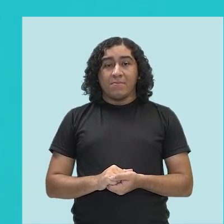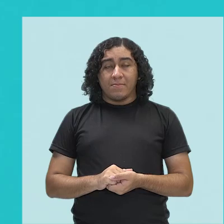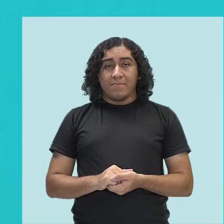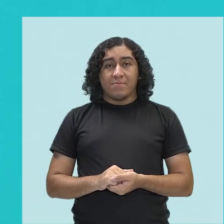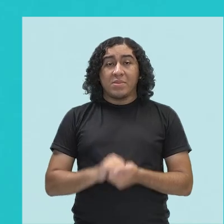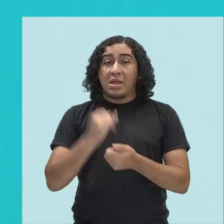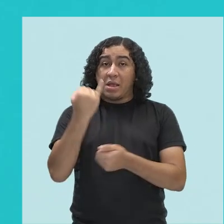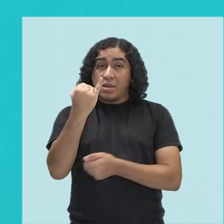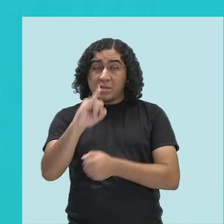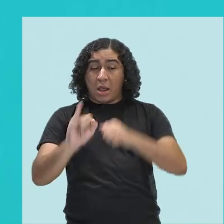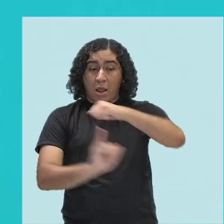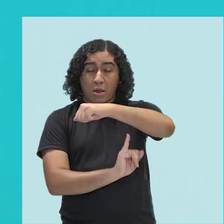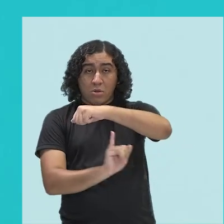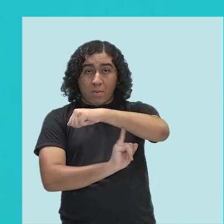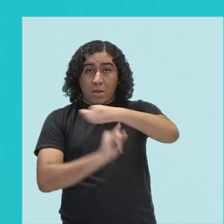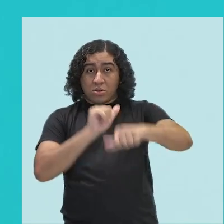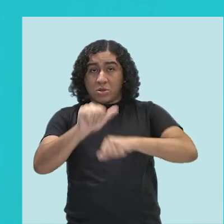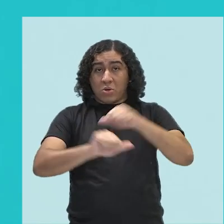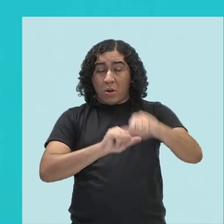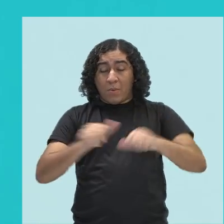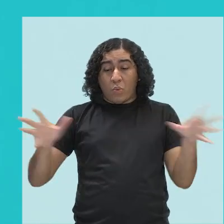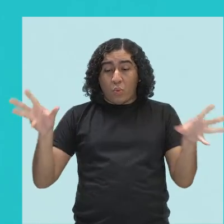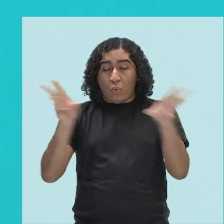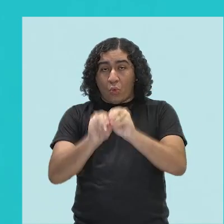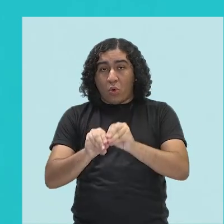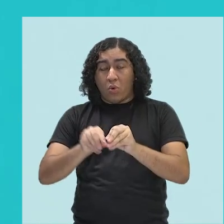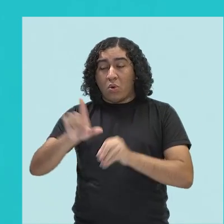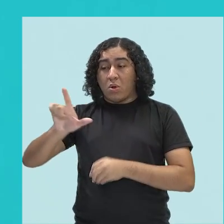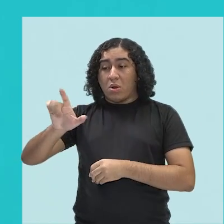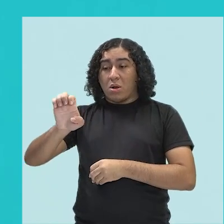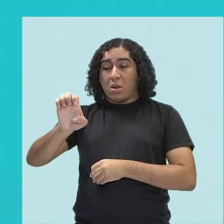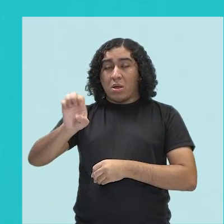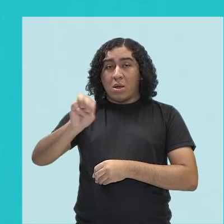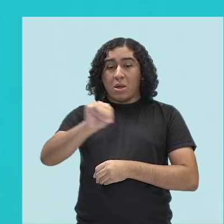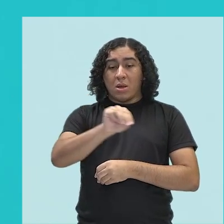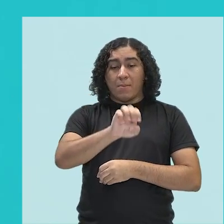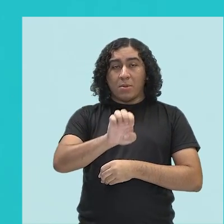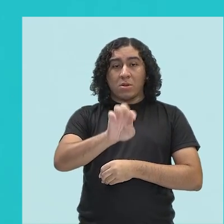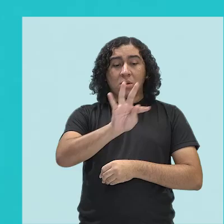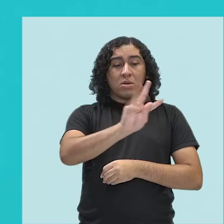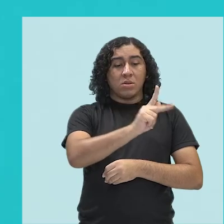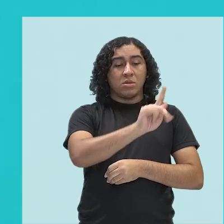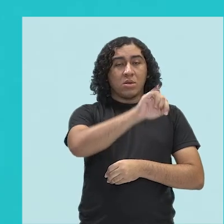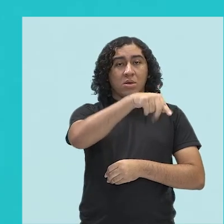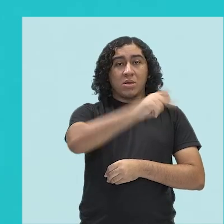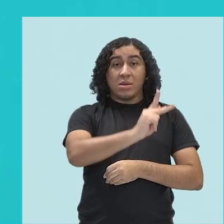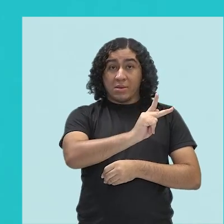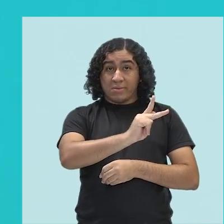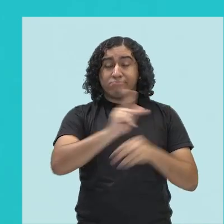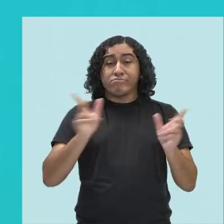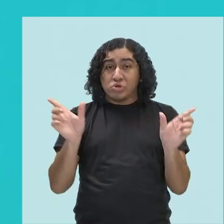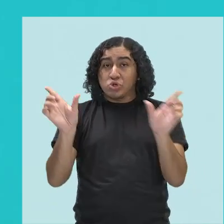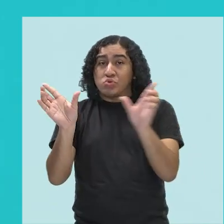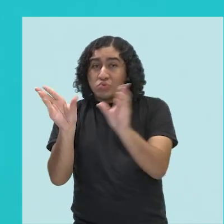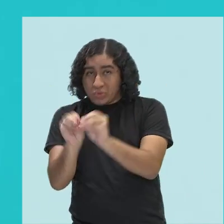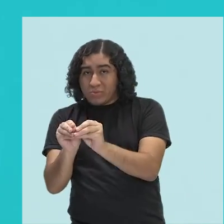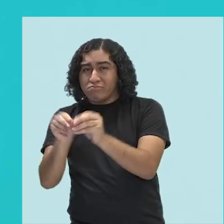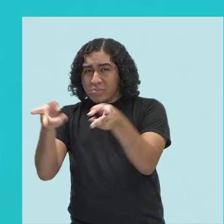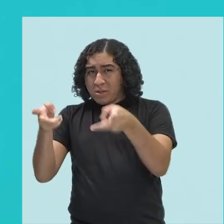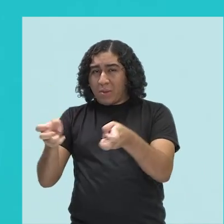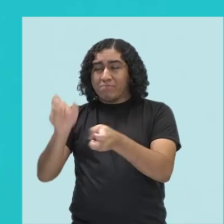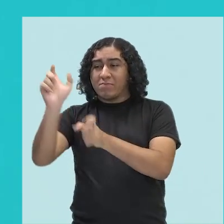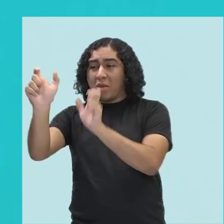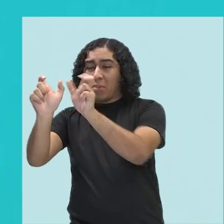E aí, no modo informal, juntou tudo isso aí e ficou let me think, né? Uma coisa mais diminuída, mais linkada